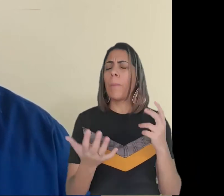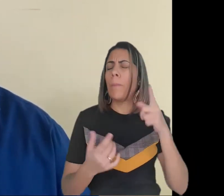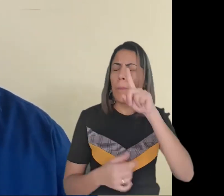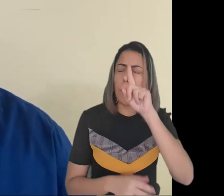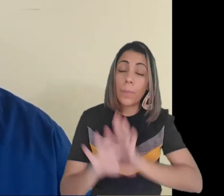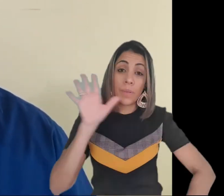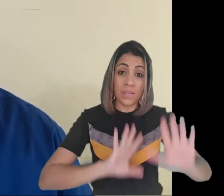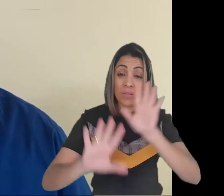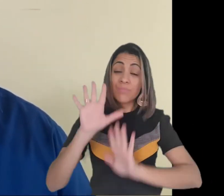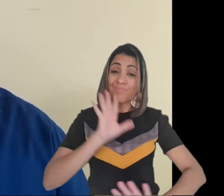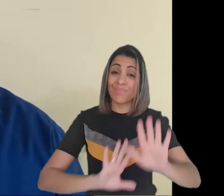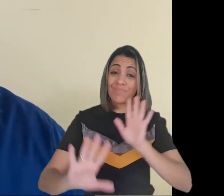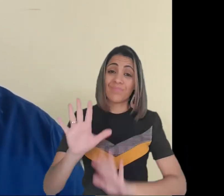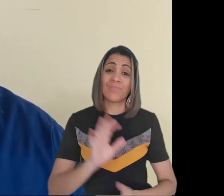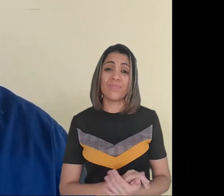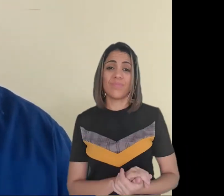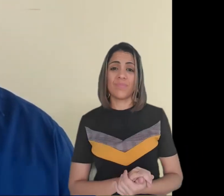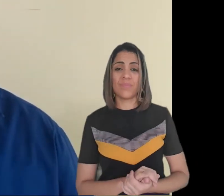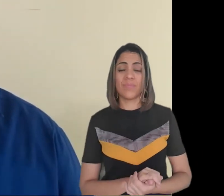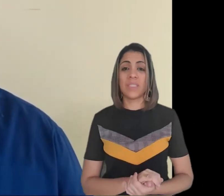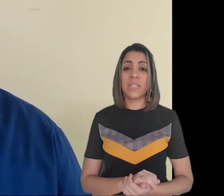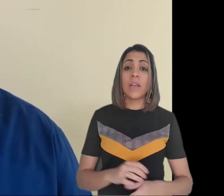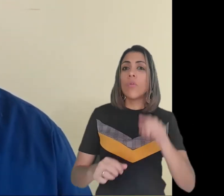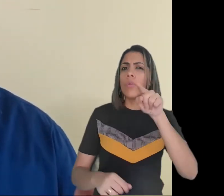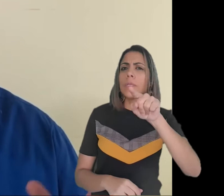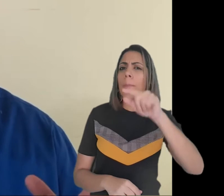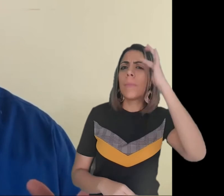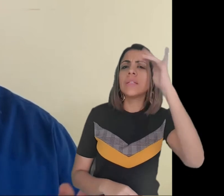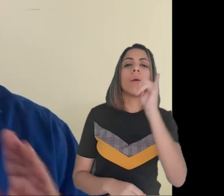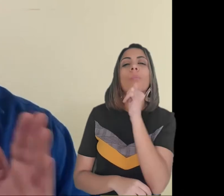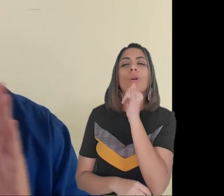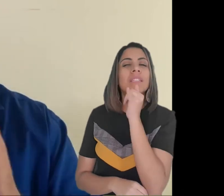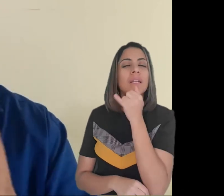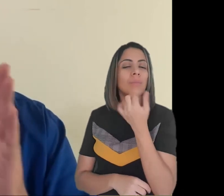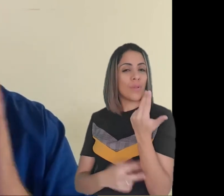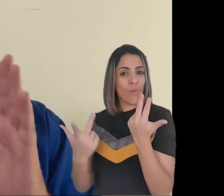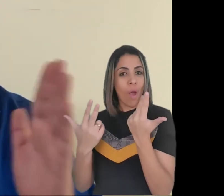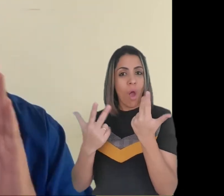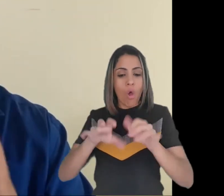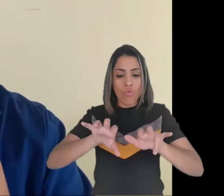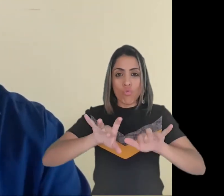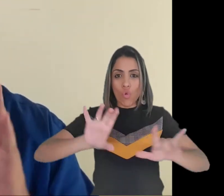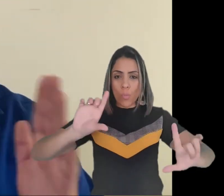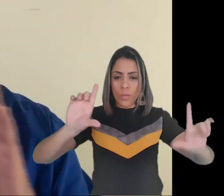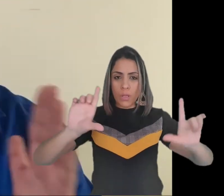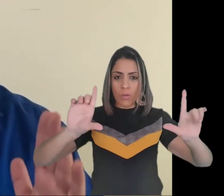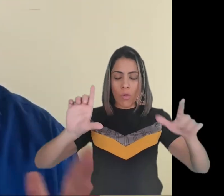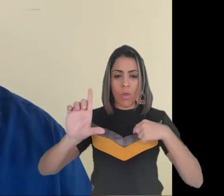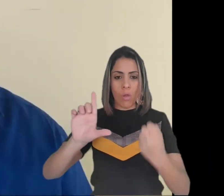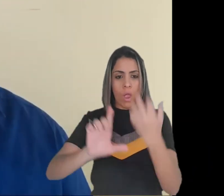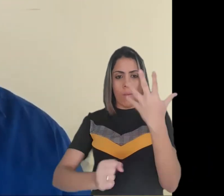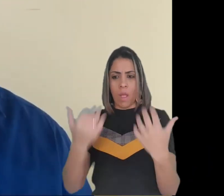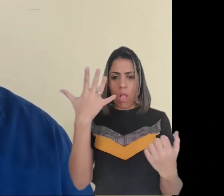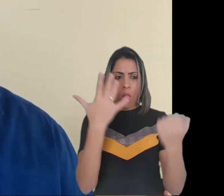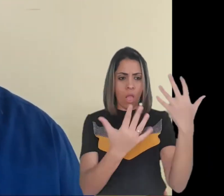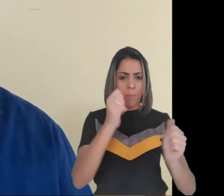isso vai ter consequências. Como, por exemplo, imagine um computador cheio de janelinhas abertas, um monte de programas funcionando. Em